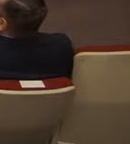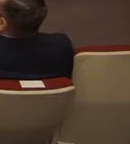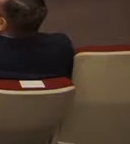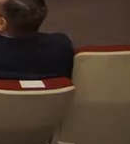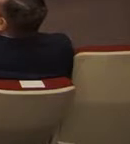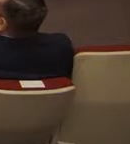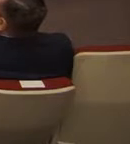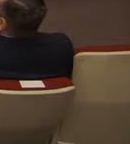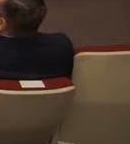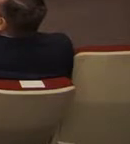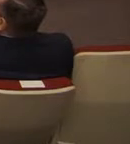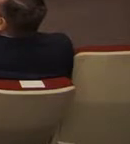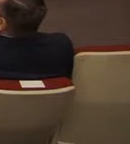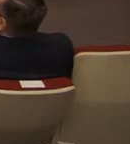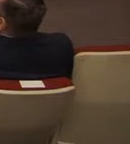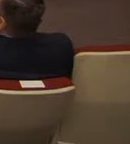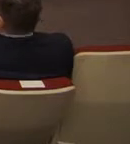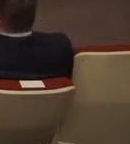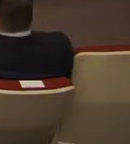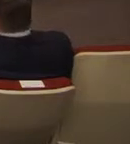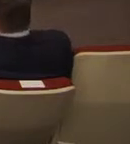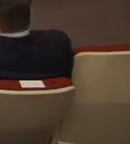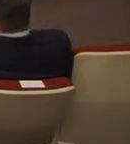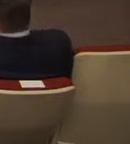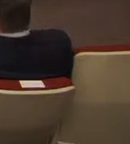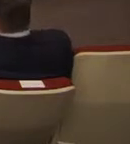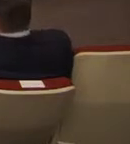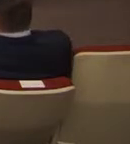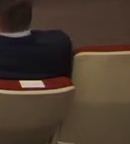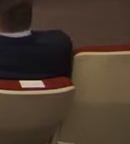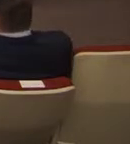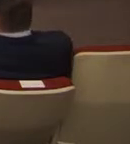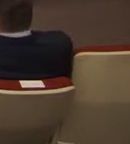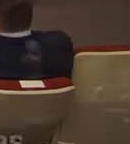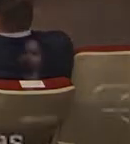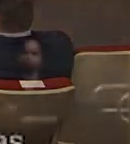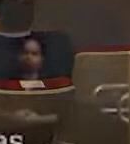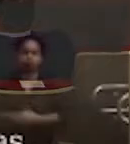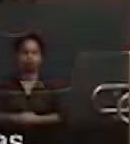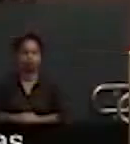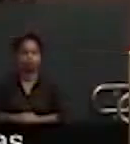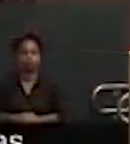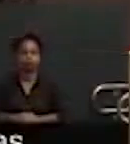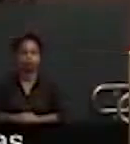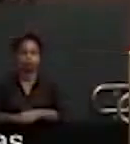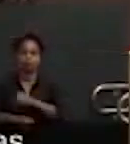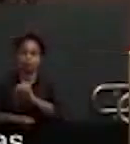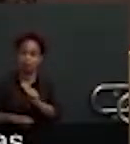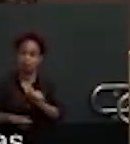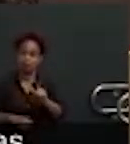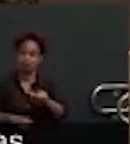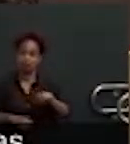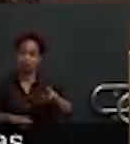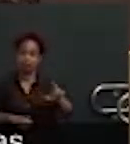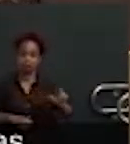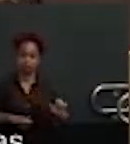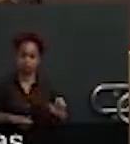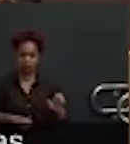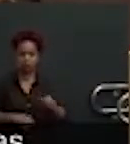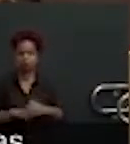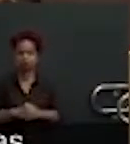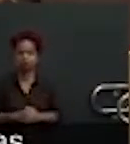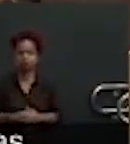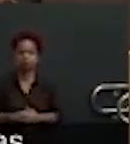Souza, José Maria Leone Lopes de Oliveira, Alexandre Araripe